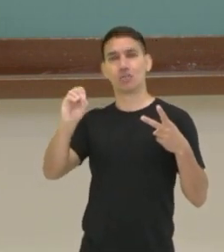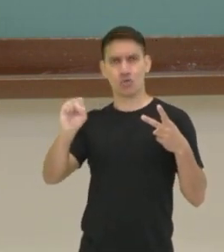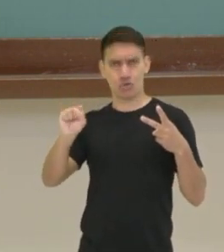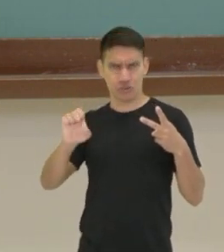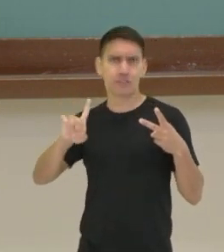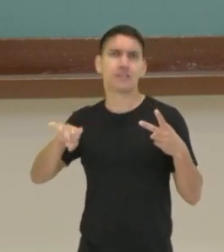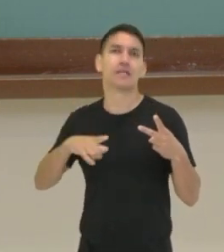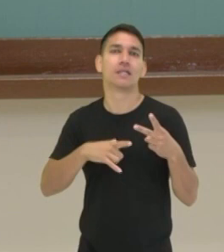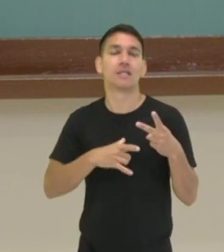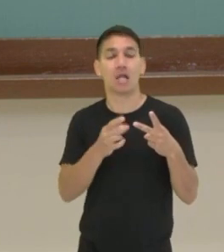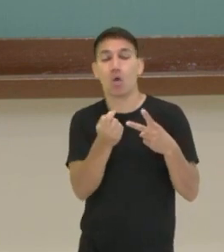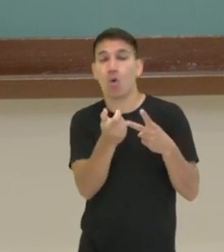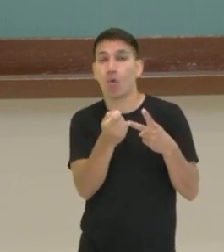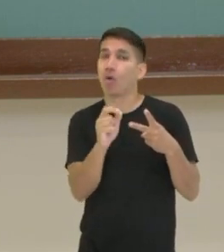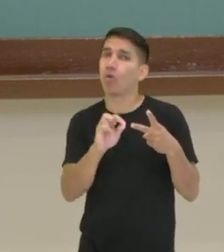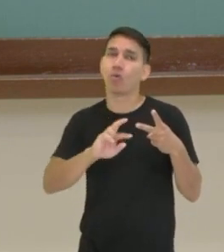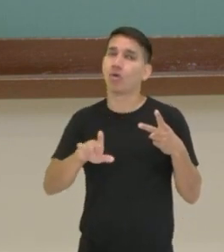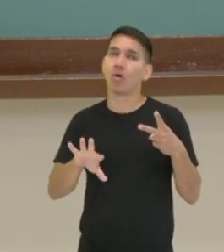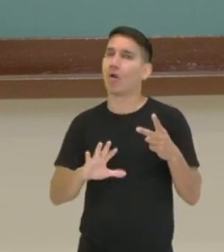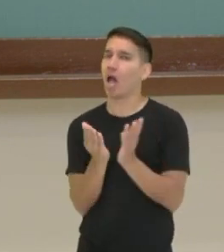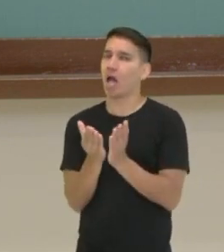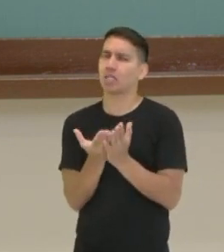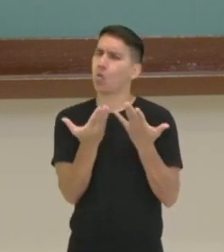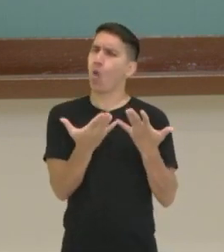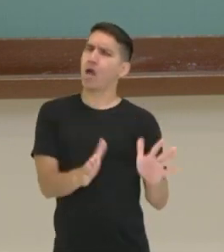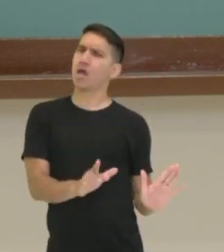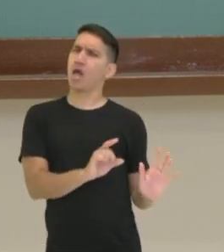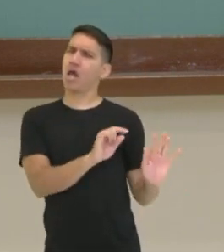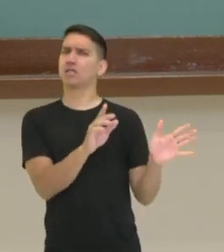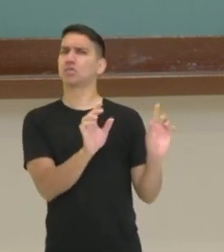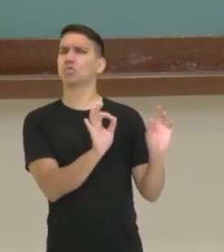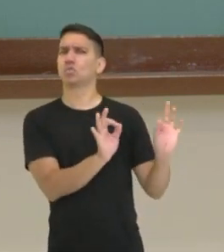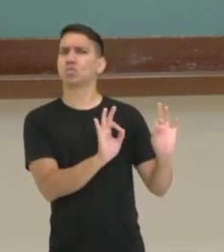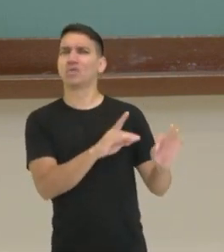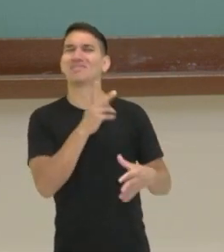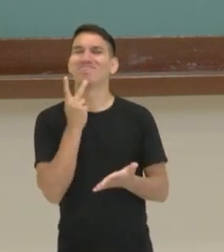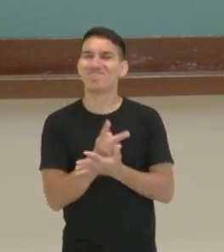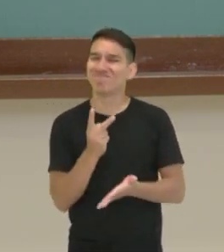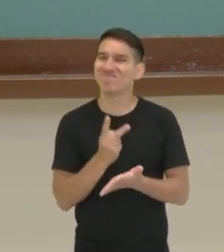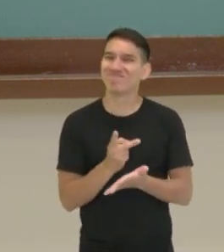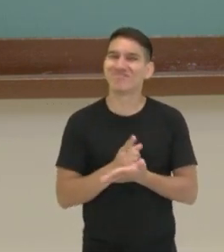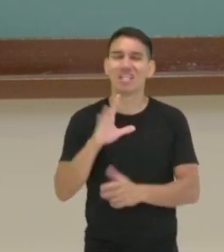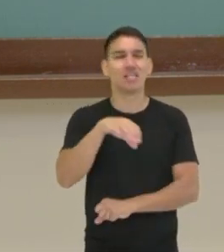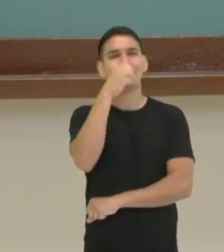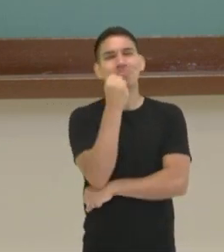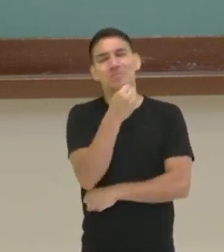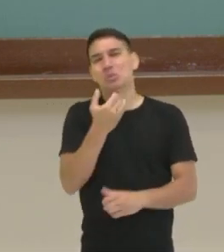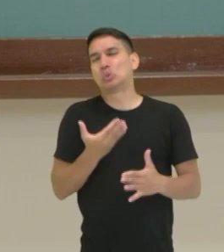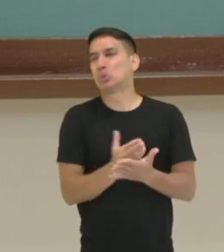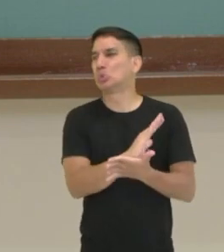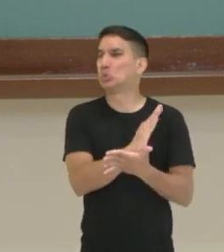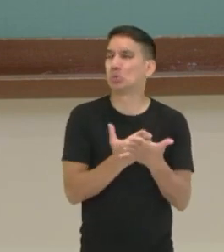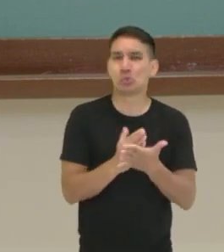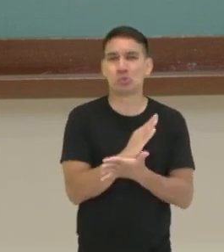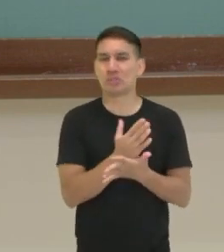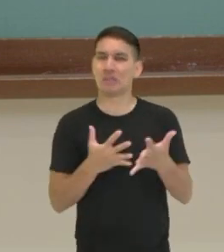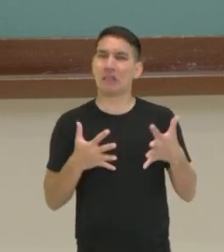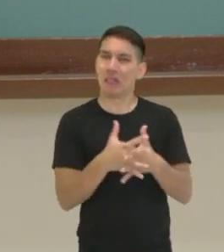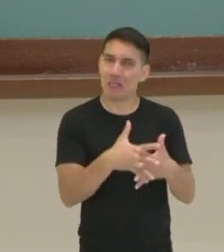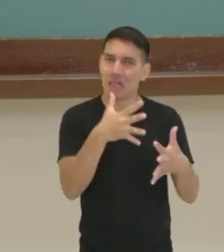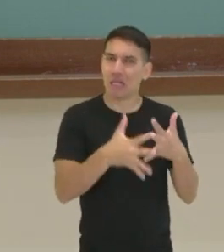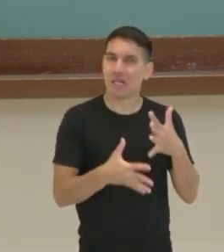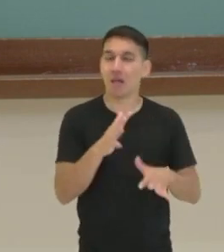não chegaram a se tornarem cristãos, então eram tribos que estavam constantemente atrapalhando essa vivência. Mas aquelas